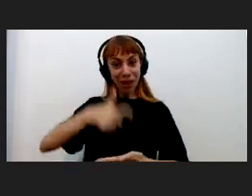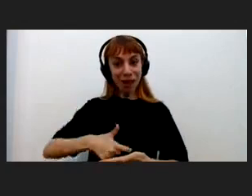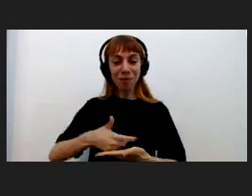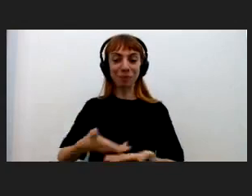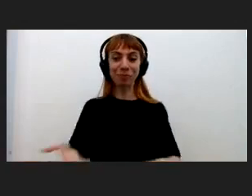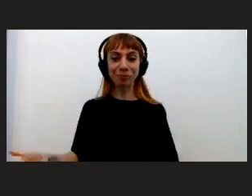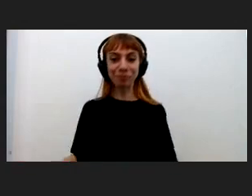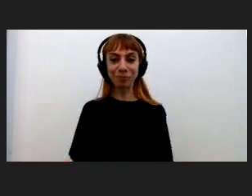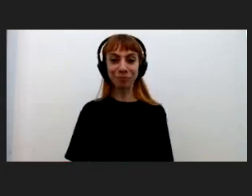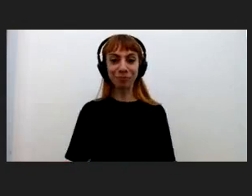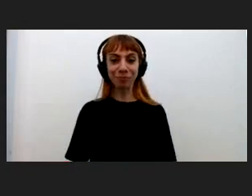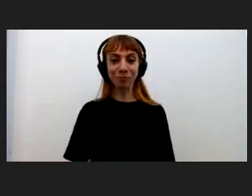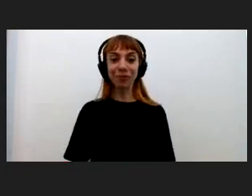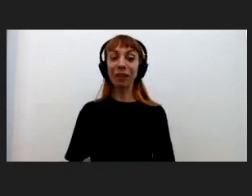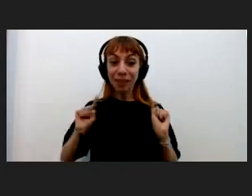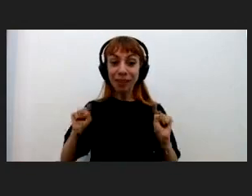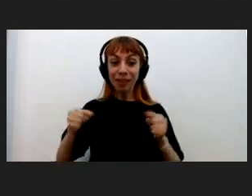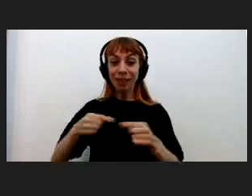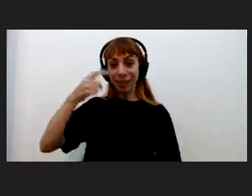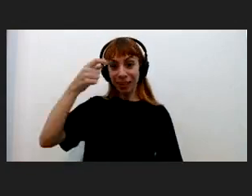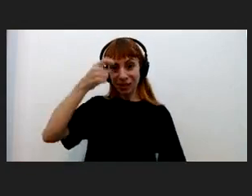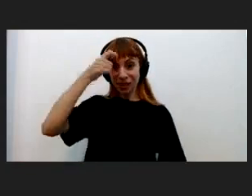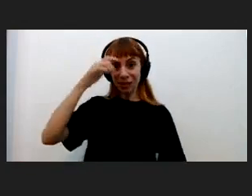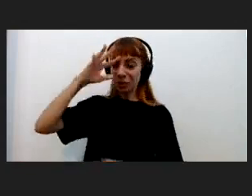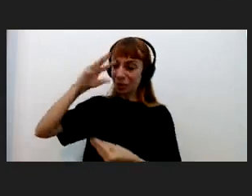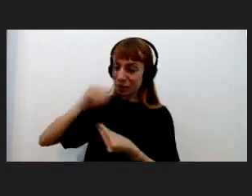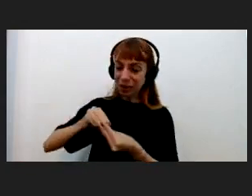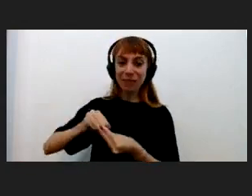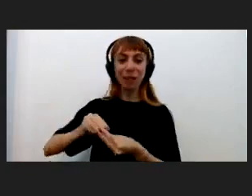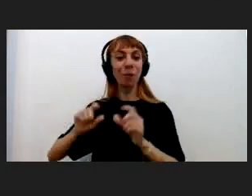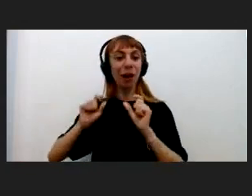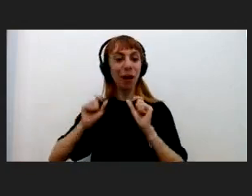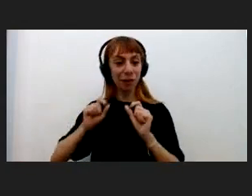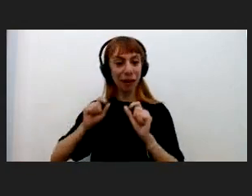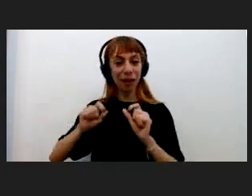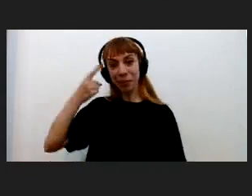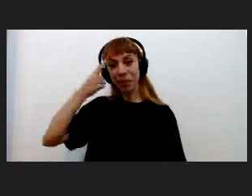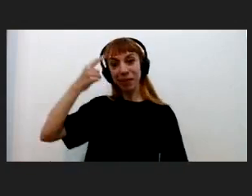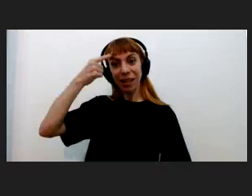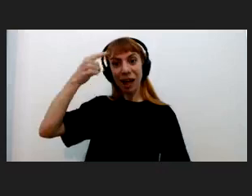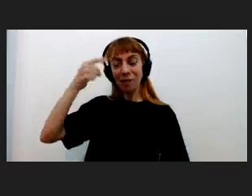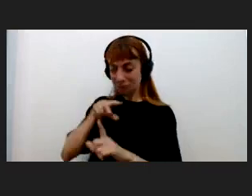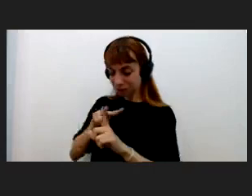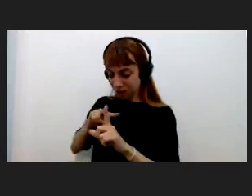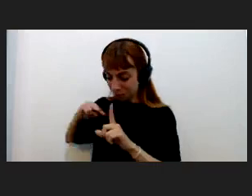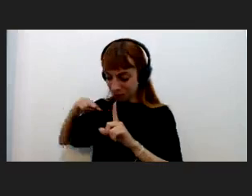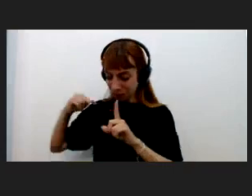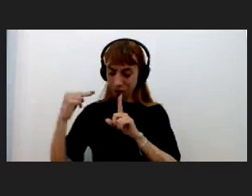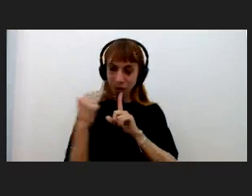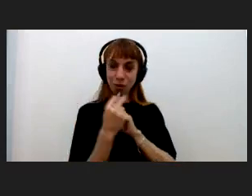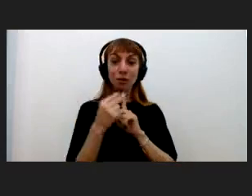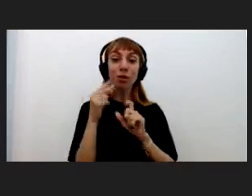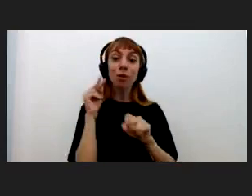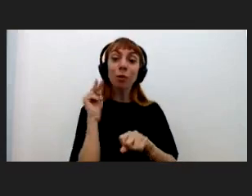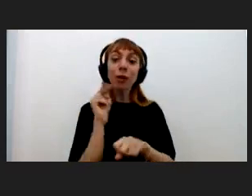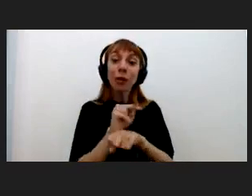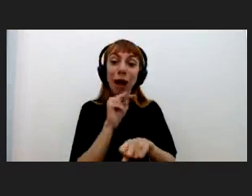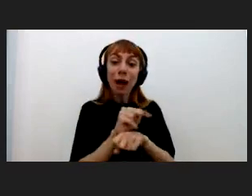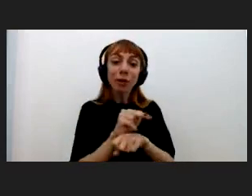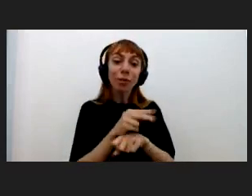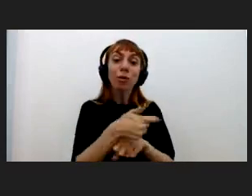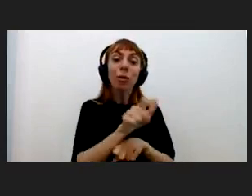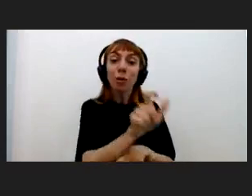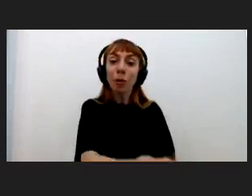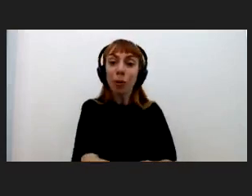É essa compreensão que se faz quando a gente pensa numa ótica de cuidado de uma disposição ao outro, que o outro também não vai vir pronto, né? Não